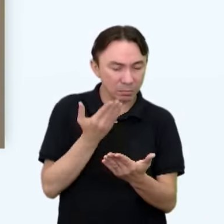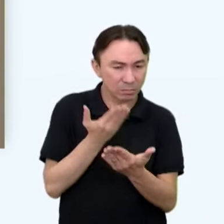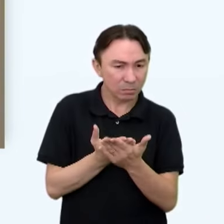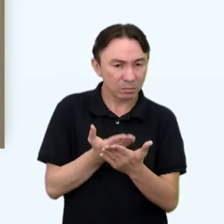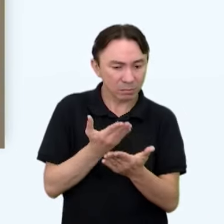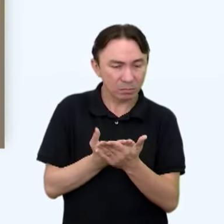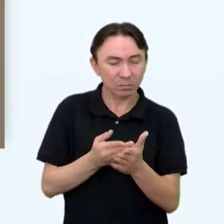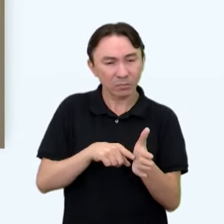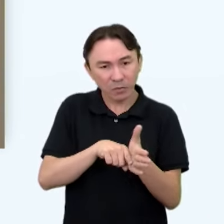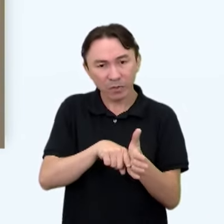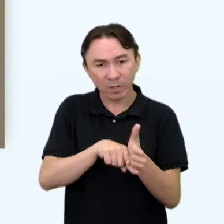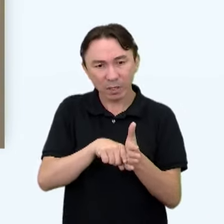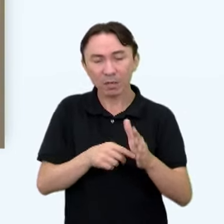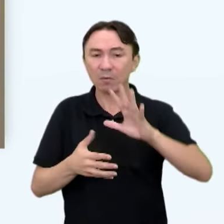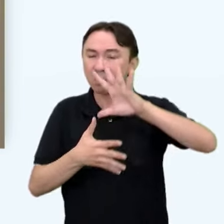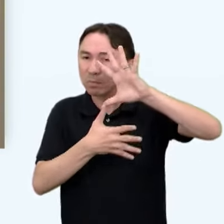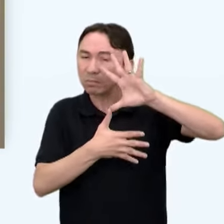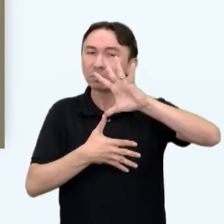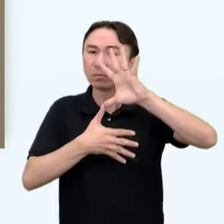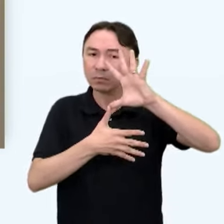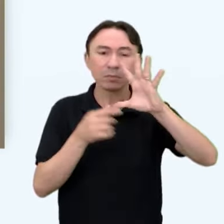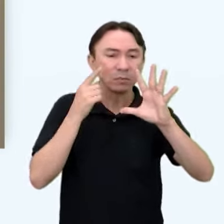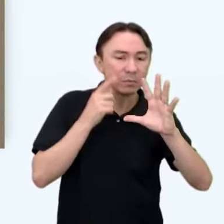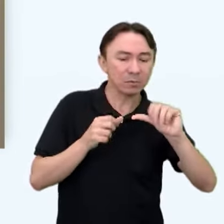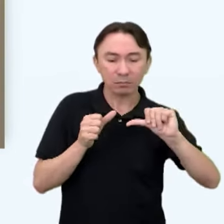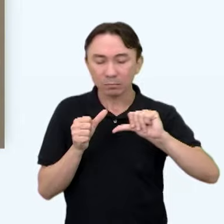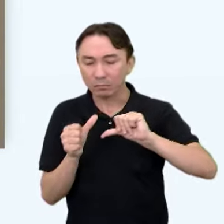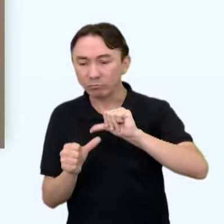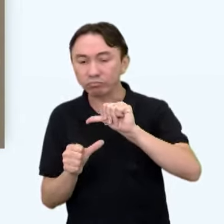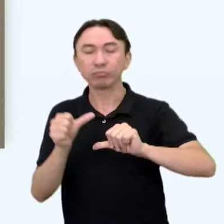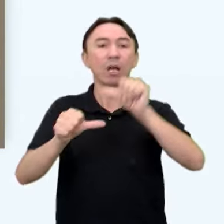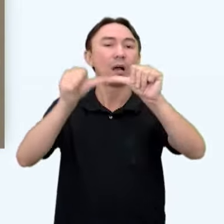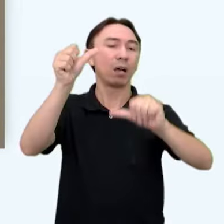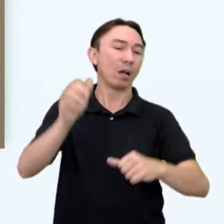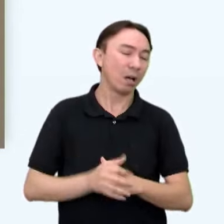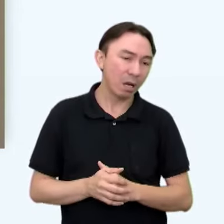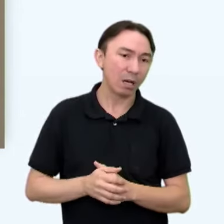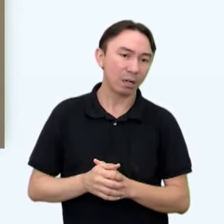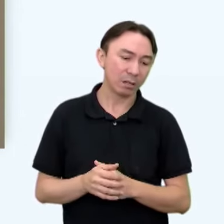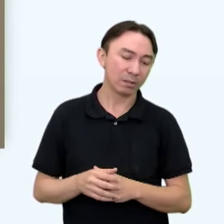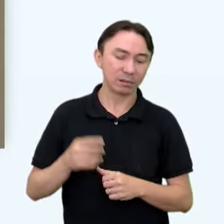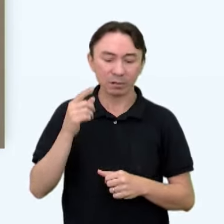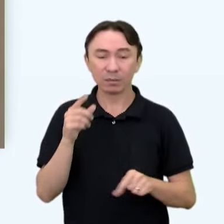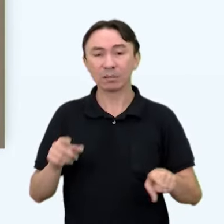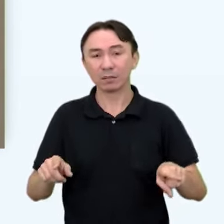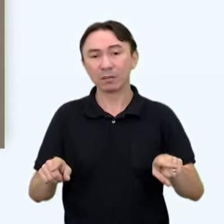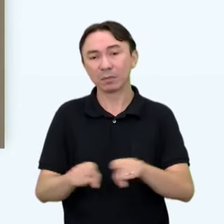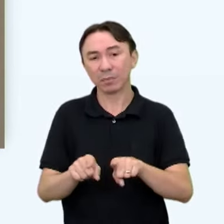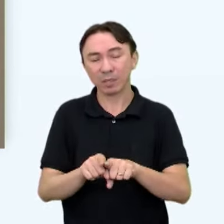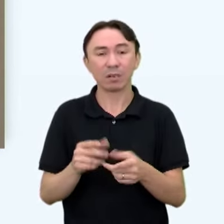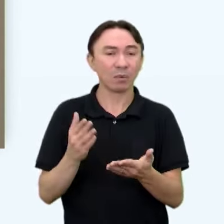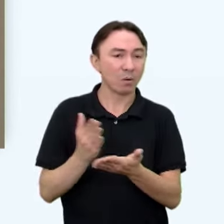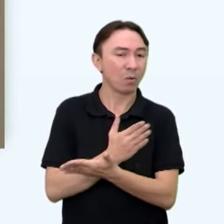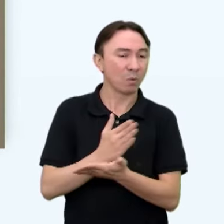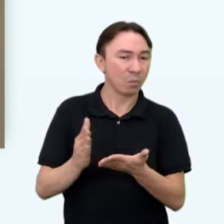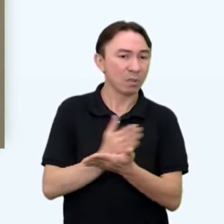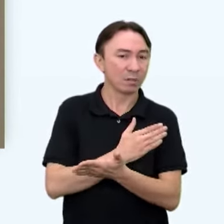do mapa de sismicidade do Brasil e atualizamos também as regiões onde